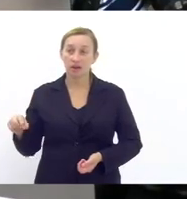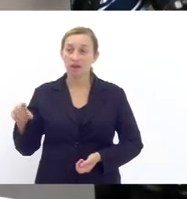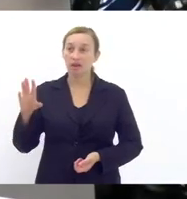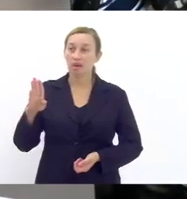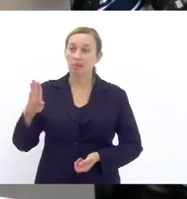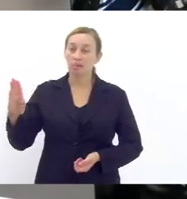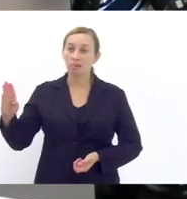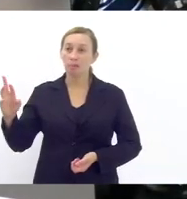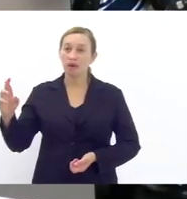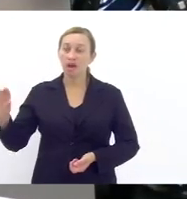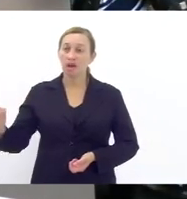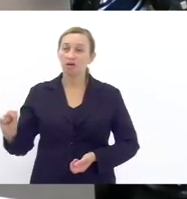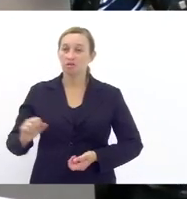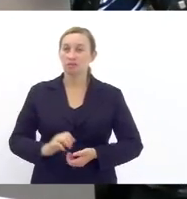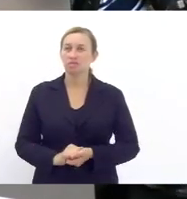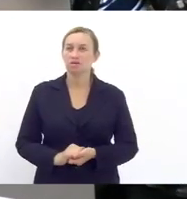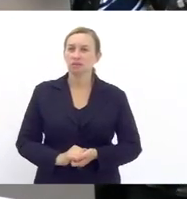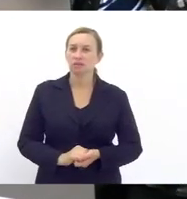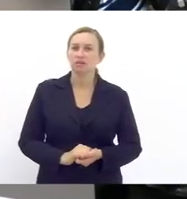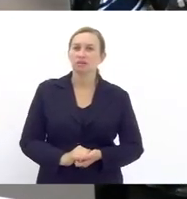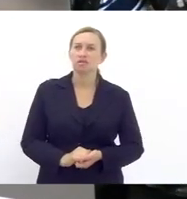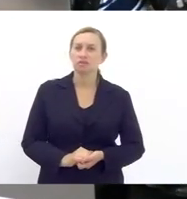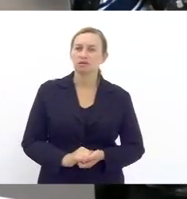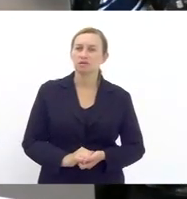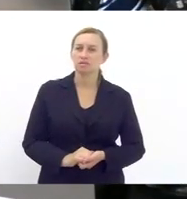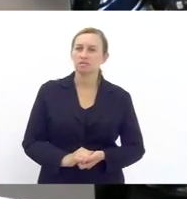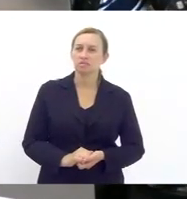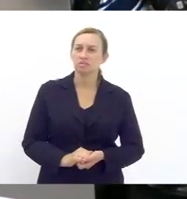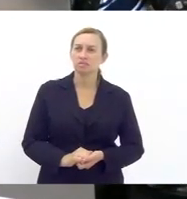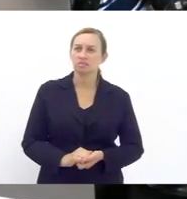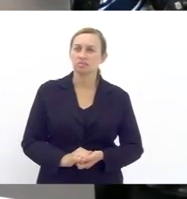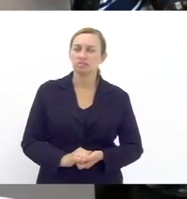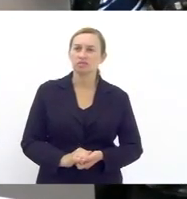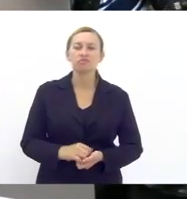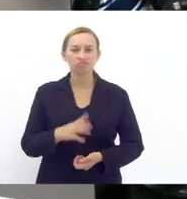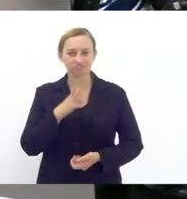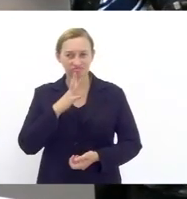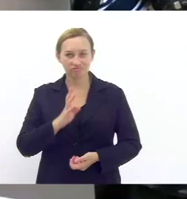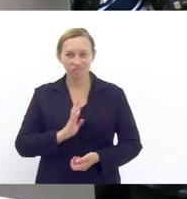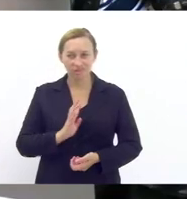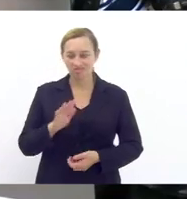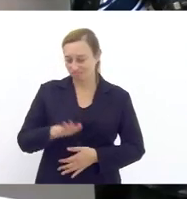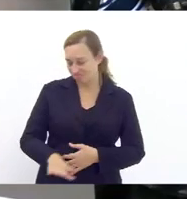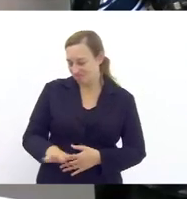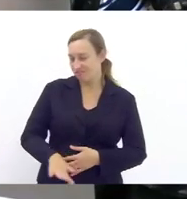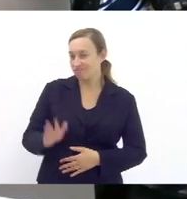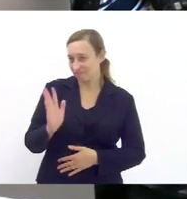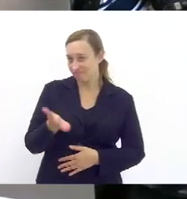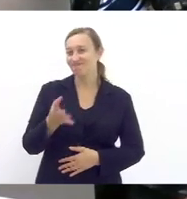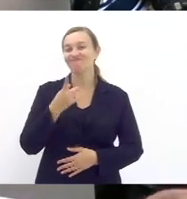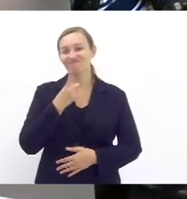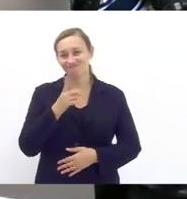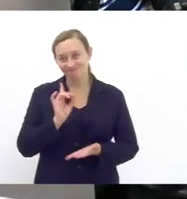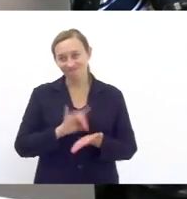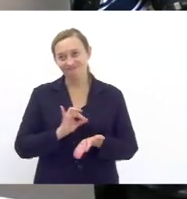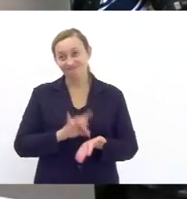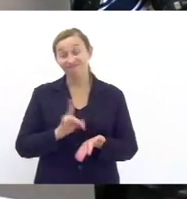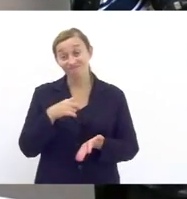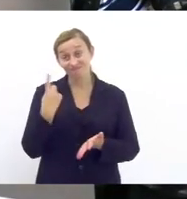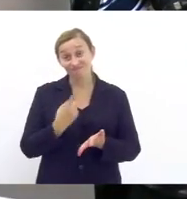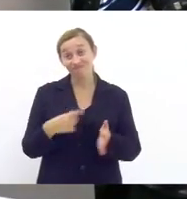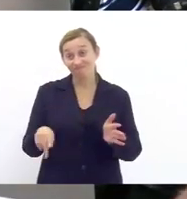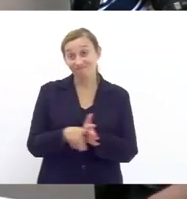tenho orgulho de ser teu parceiro de alguns anos é a gente você me conhece desde criança né É verdade nós somos da